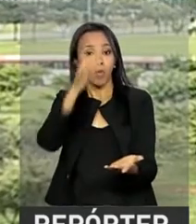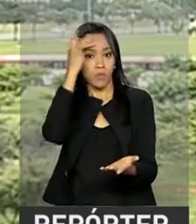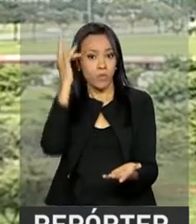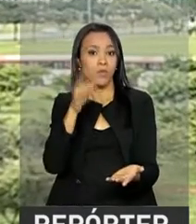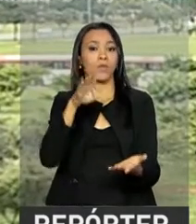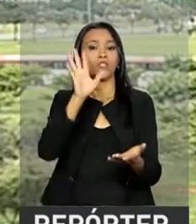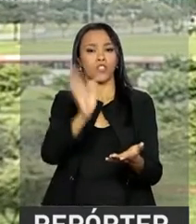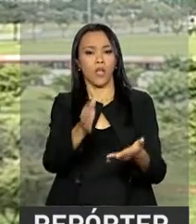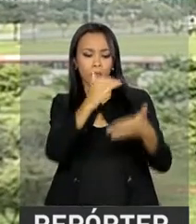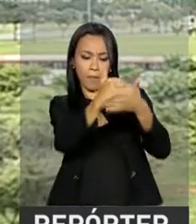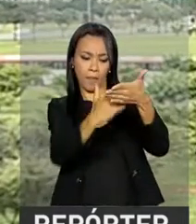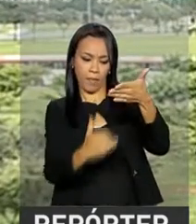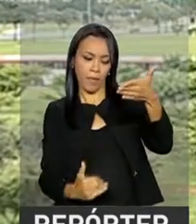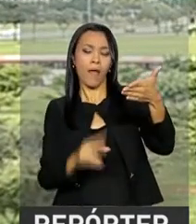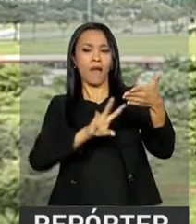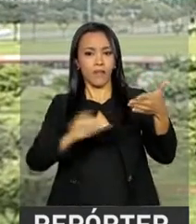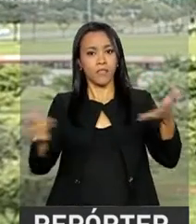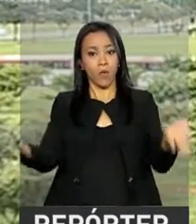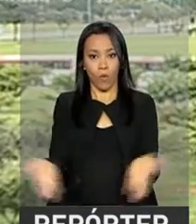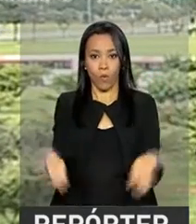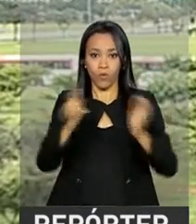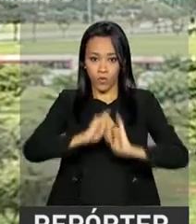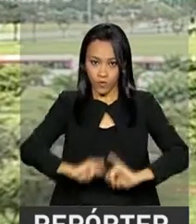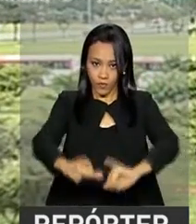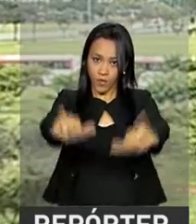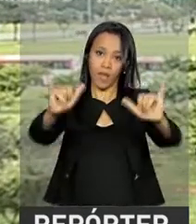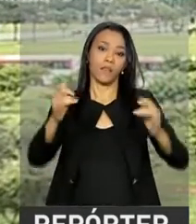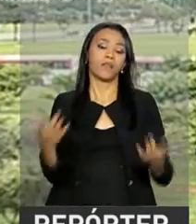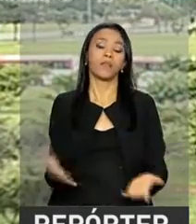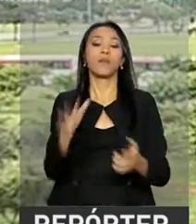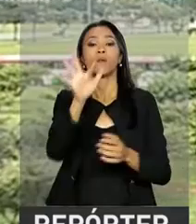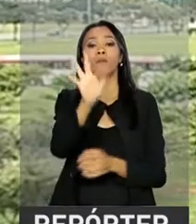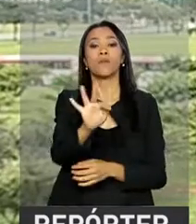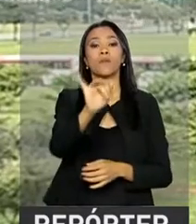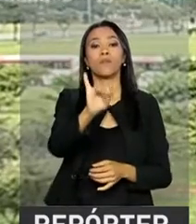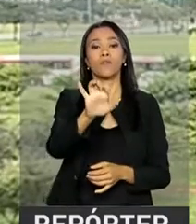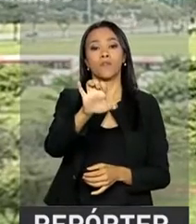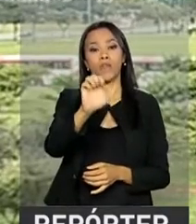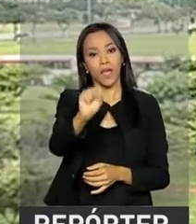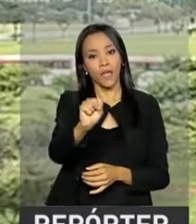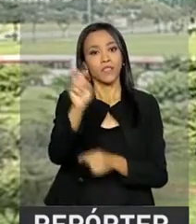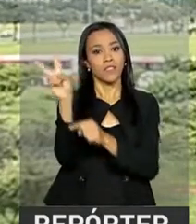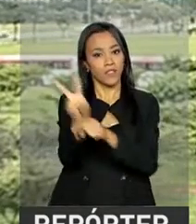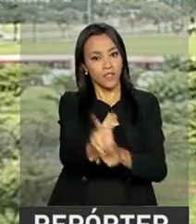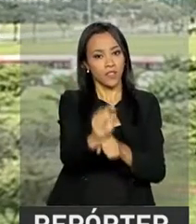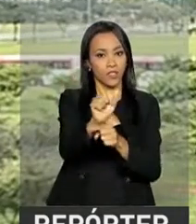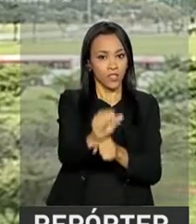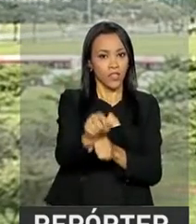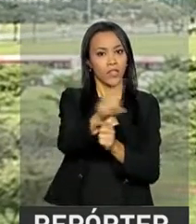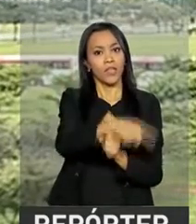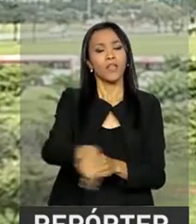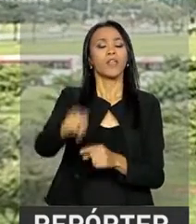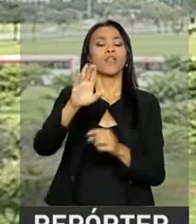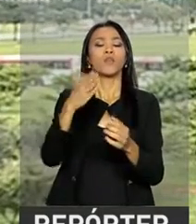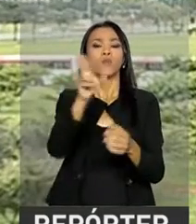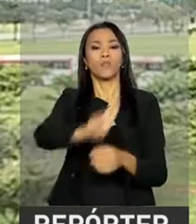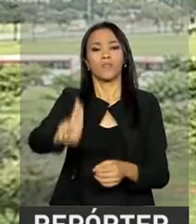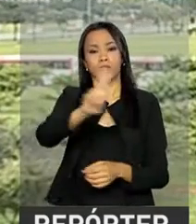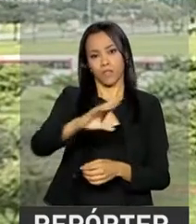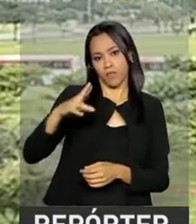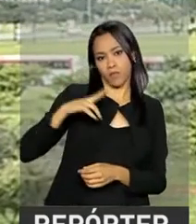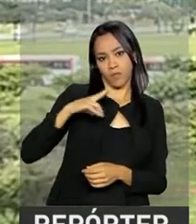vão ser divulgados hoje o fies oferece financiamento a estudantes em instituições privadas de educação